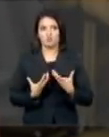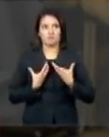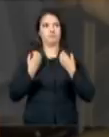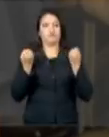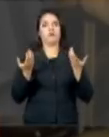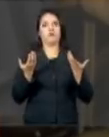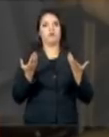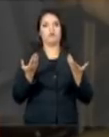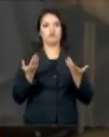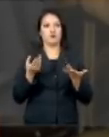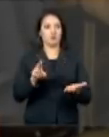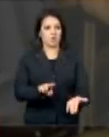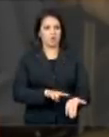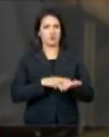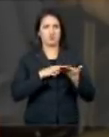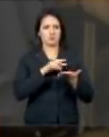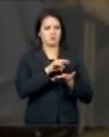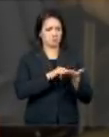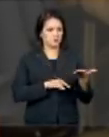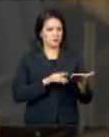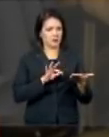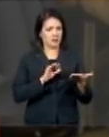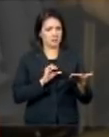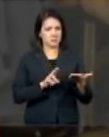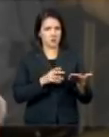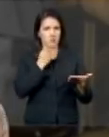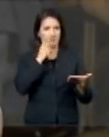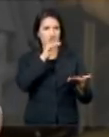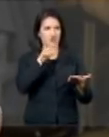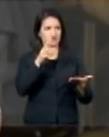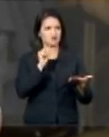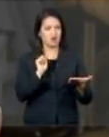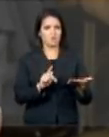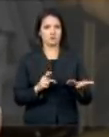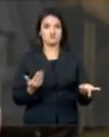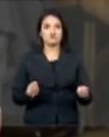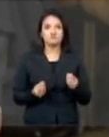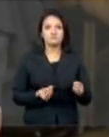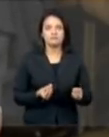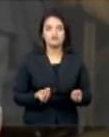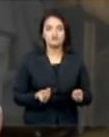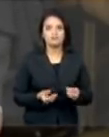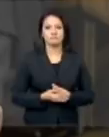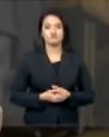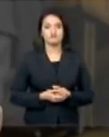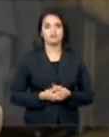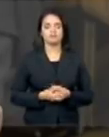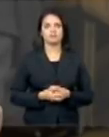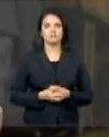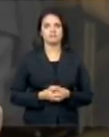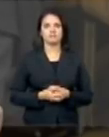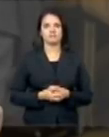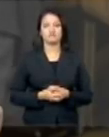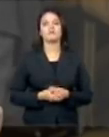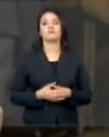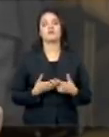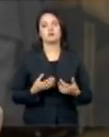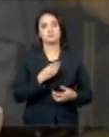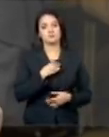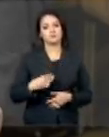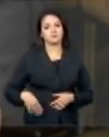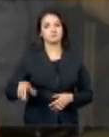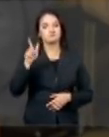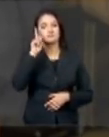do tribunal de contas da união e nesse caso sua excelência o ministro gilmar concluiu considere-se